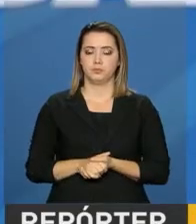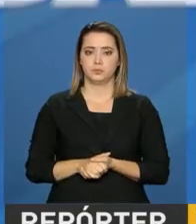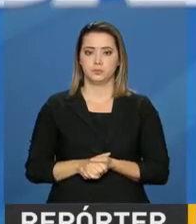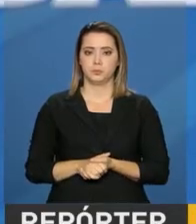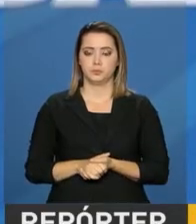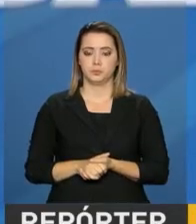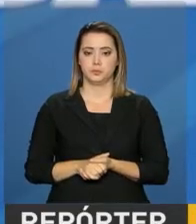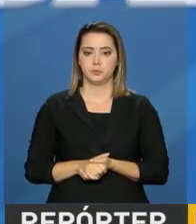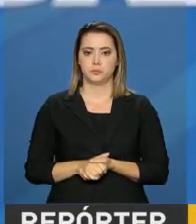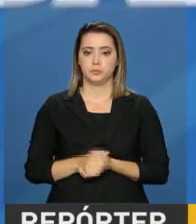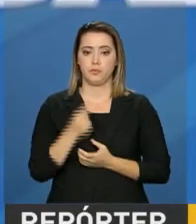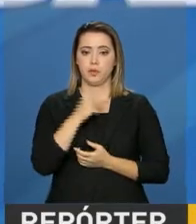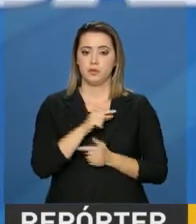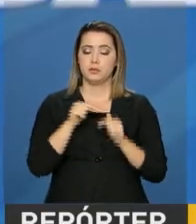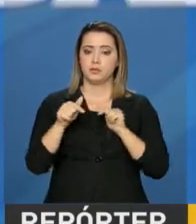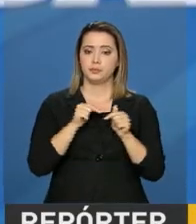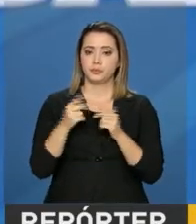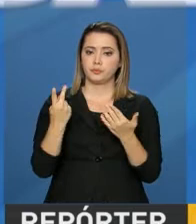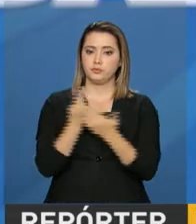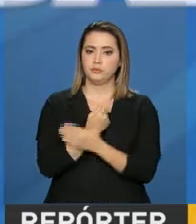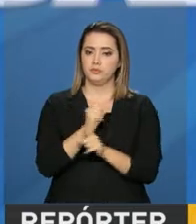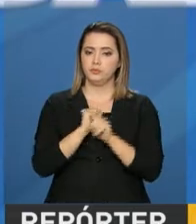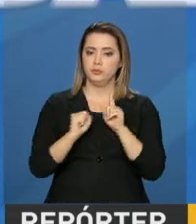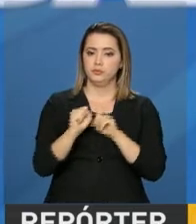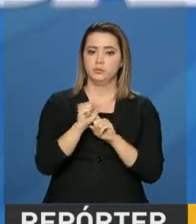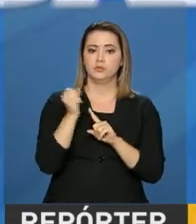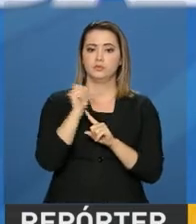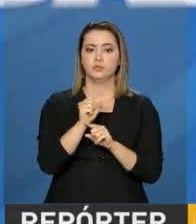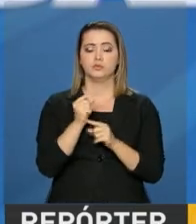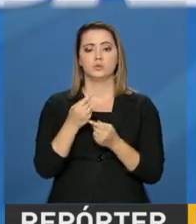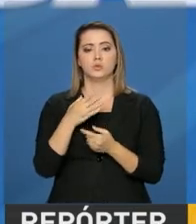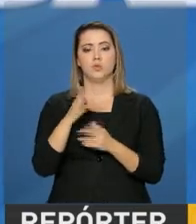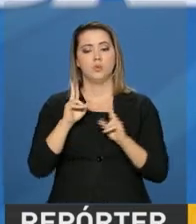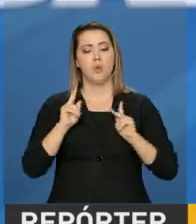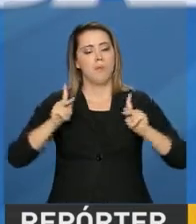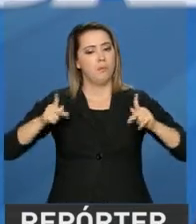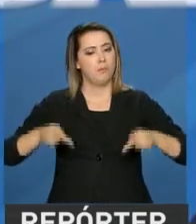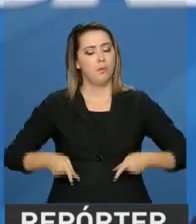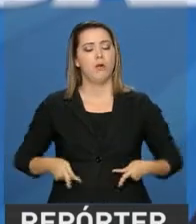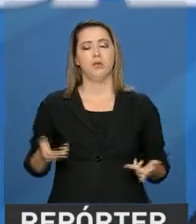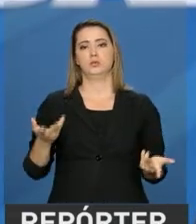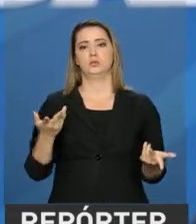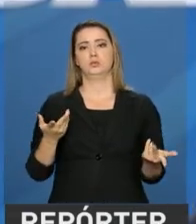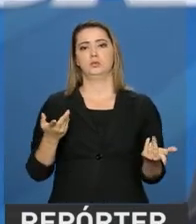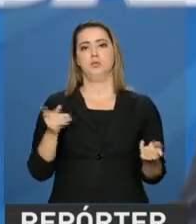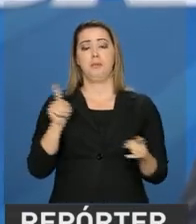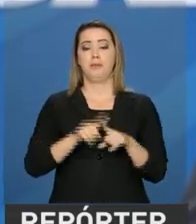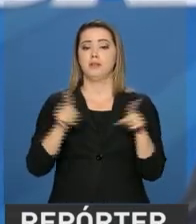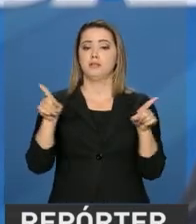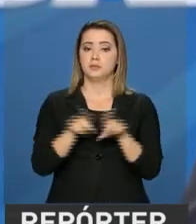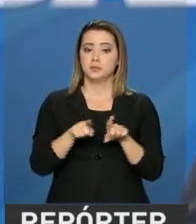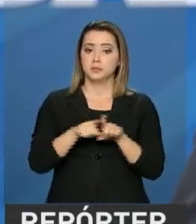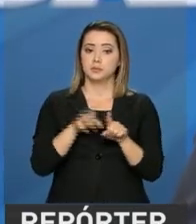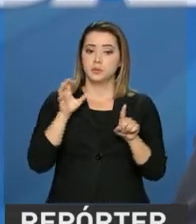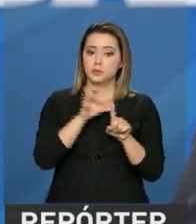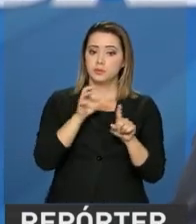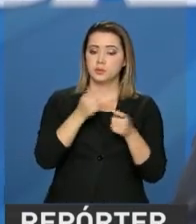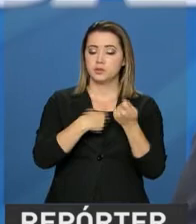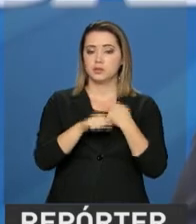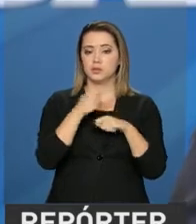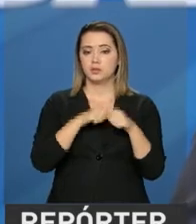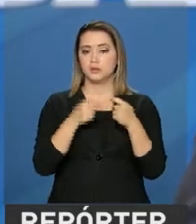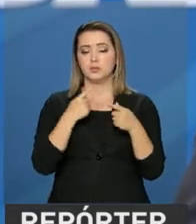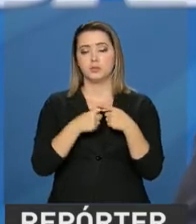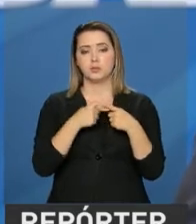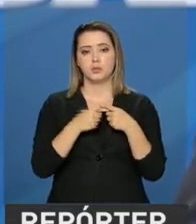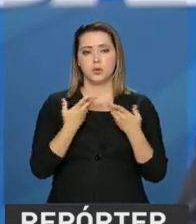efeito social esse efeito de cunho humano até mas ela tem também grandes reflexos na economia porque é